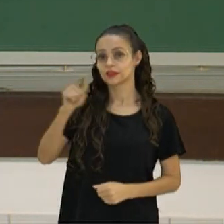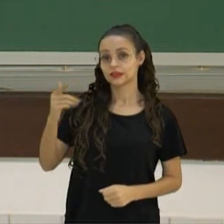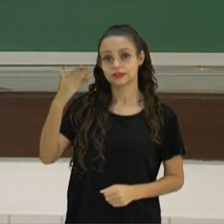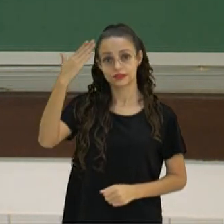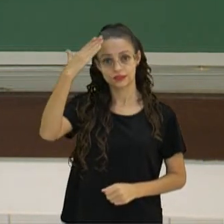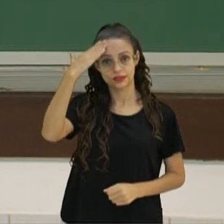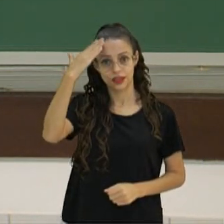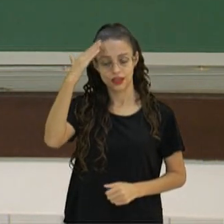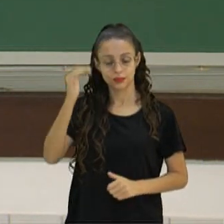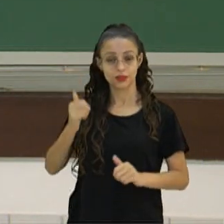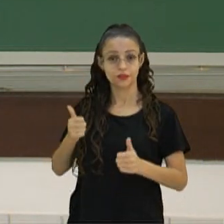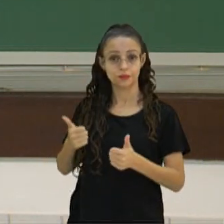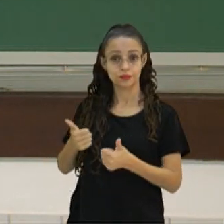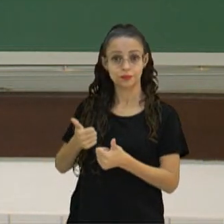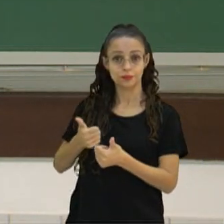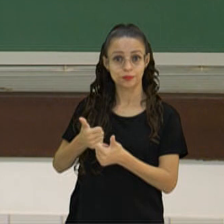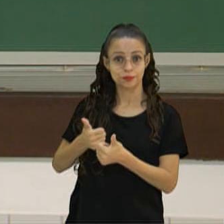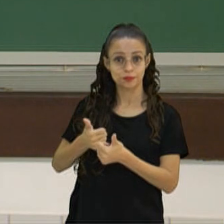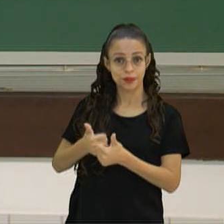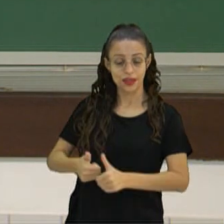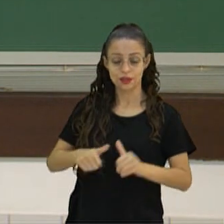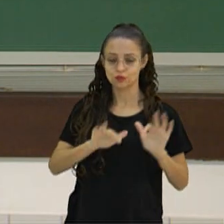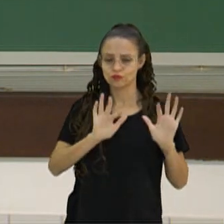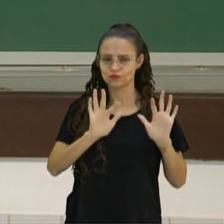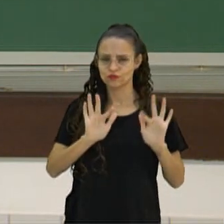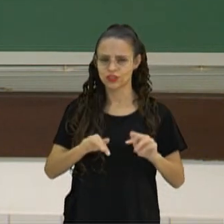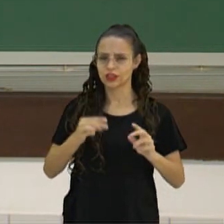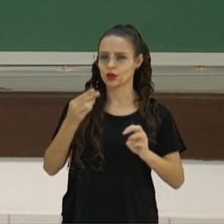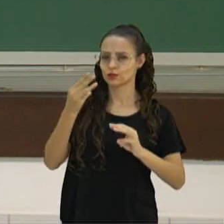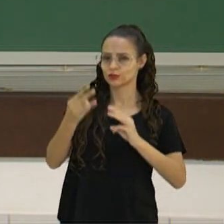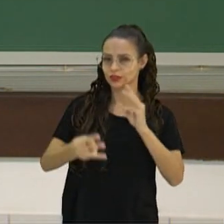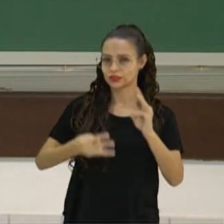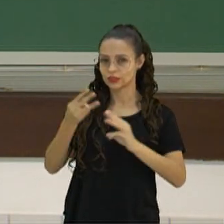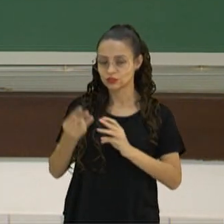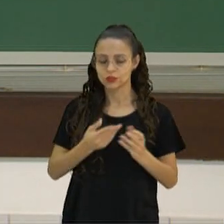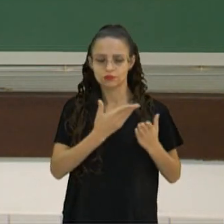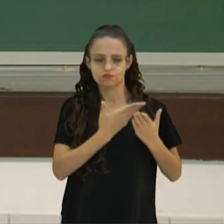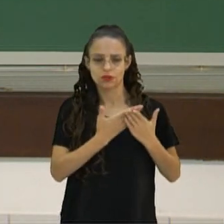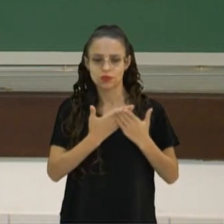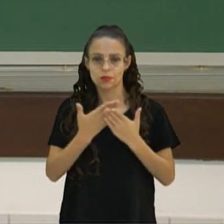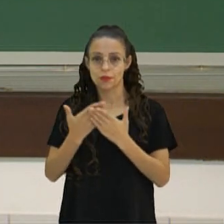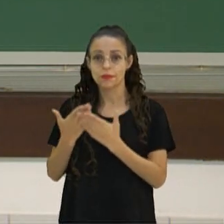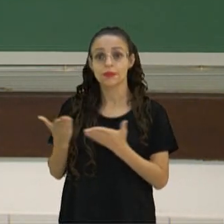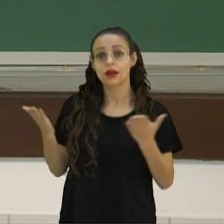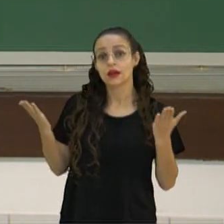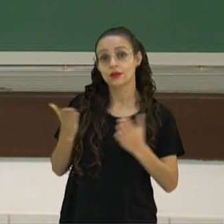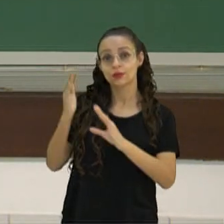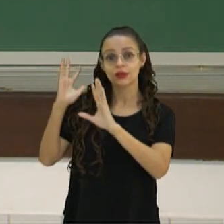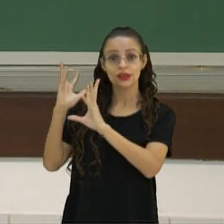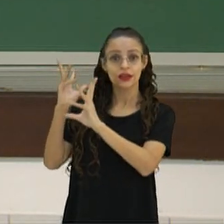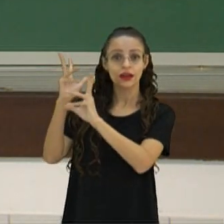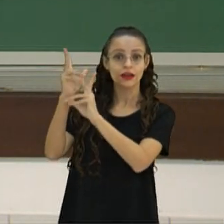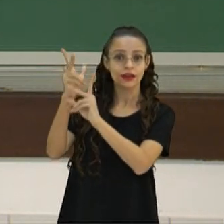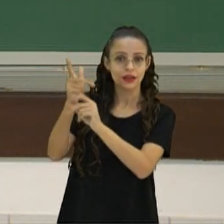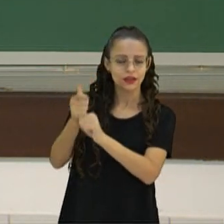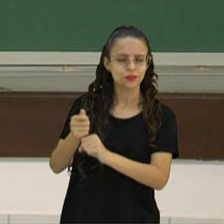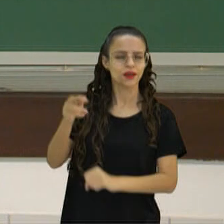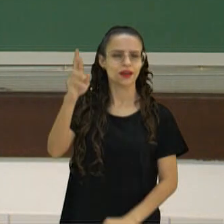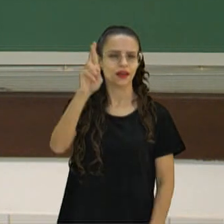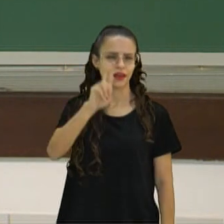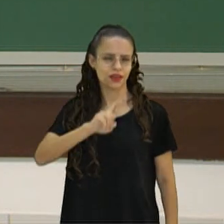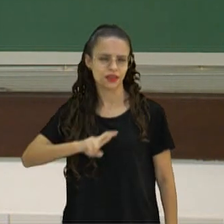estamos chegando ao final do nosso trimestre letivo, né? Então já estamos fazendo a retomada de conteúdos